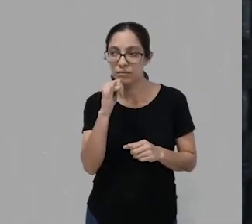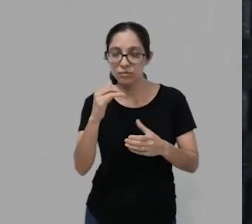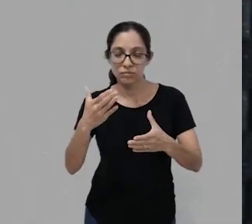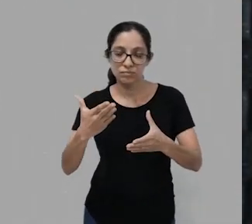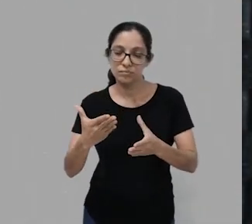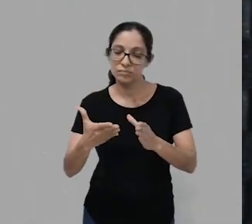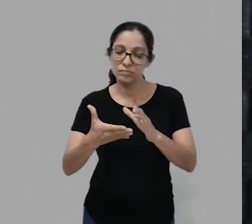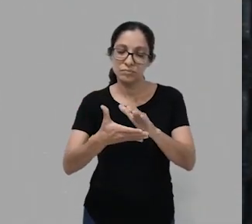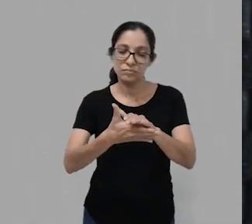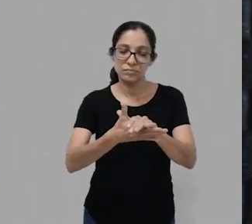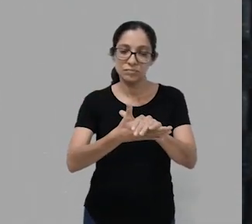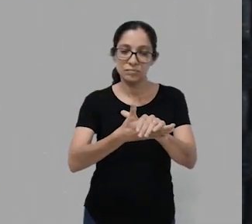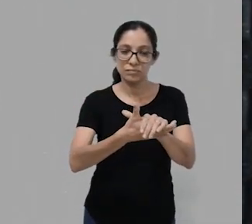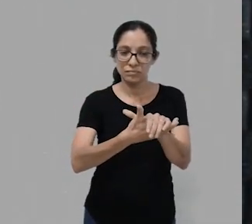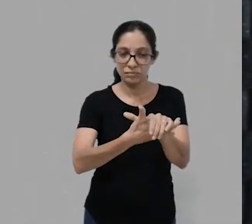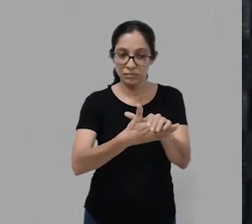a